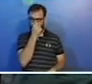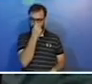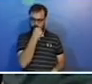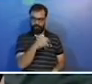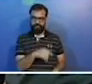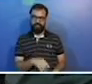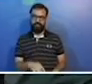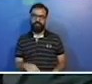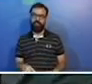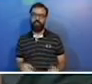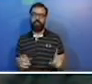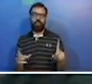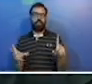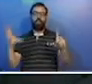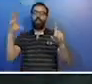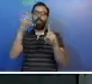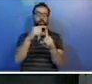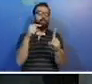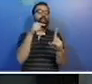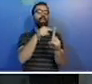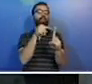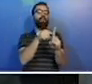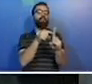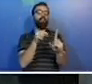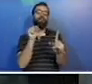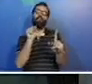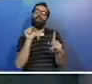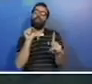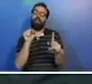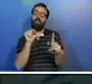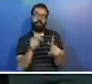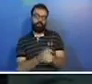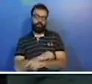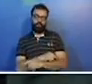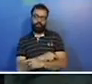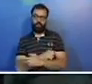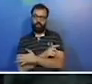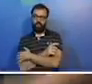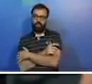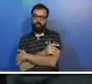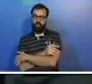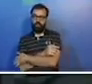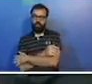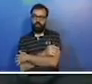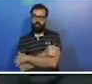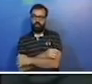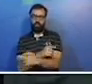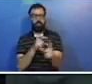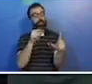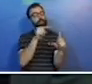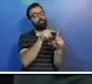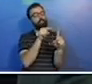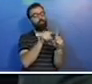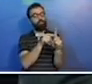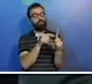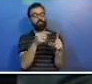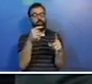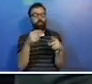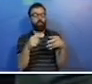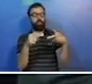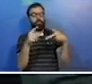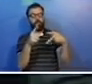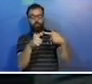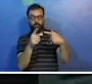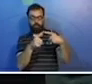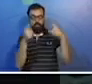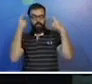eram as presas do coiote? De que ele se alimentava? As presas do coiote são